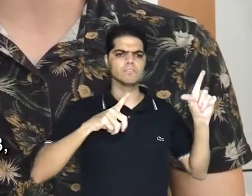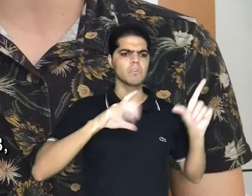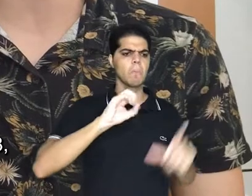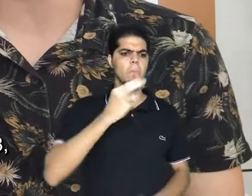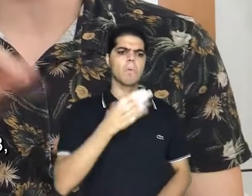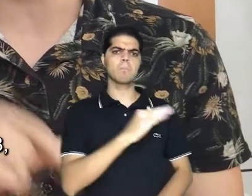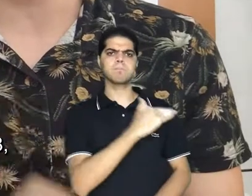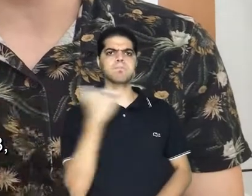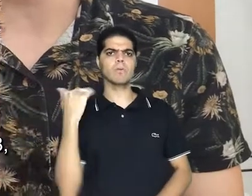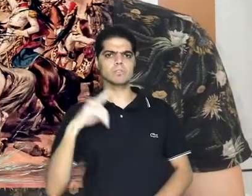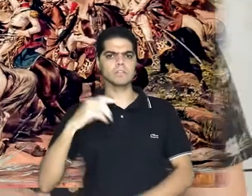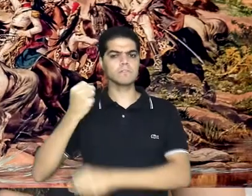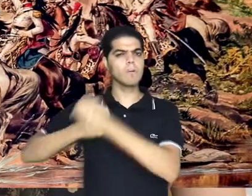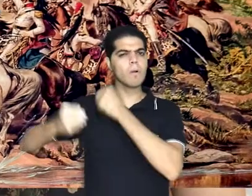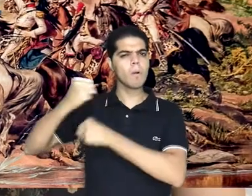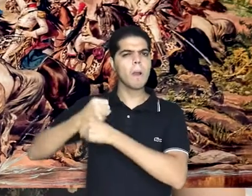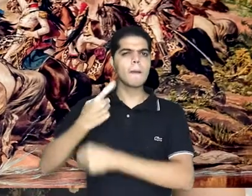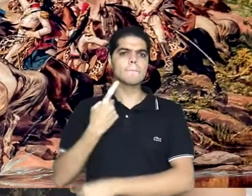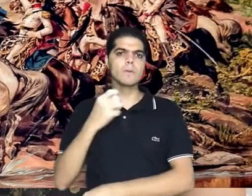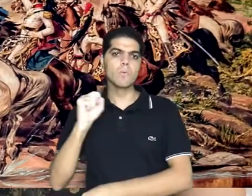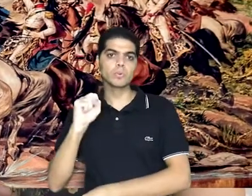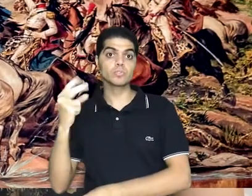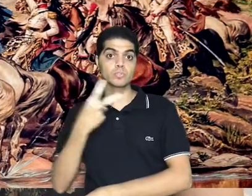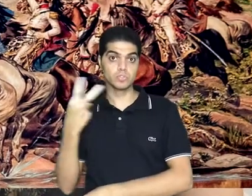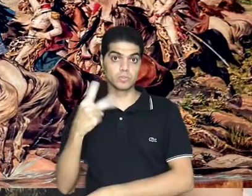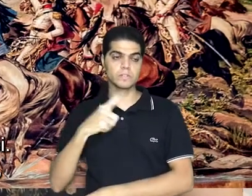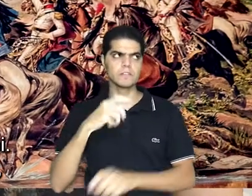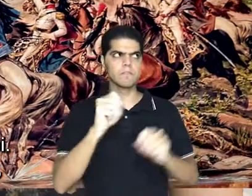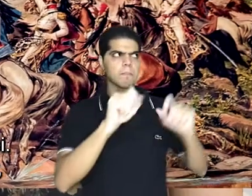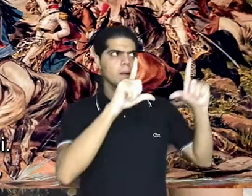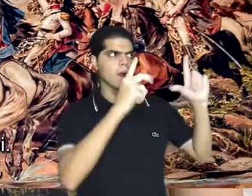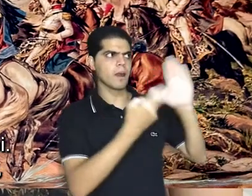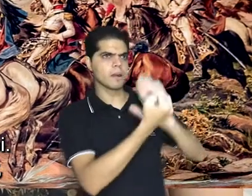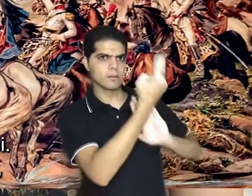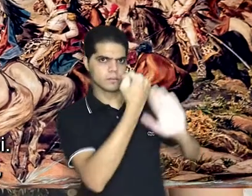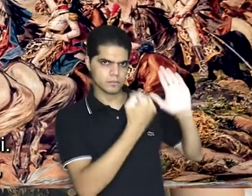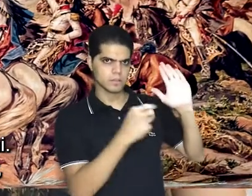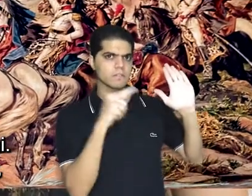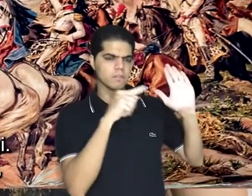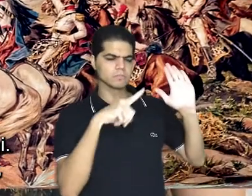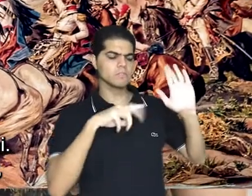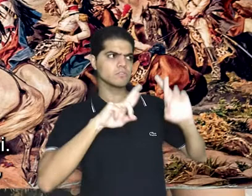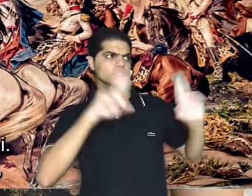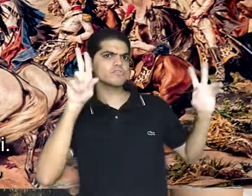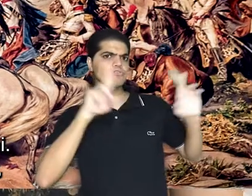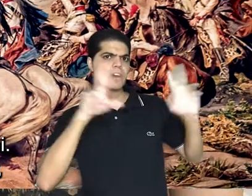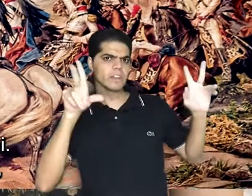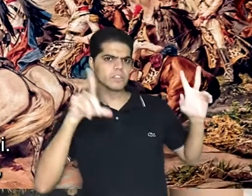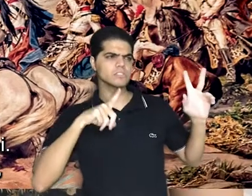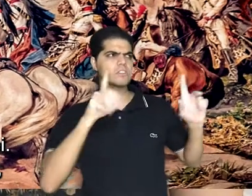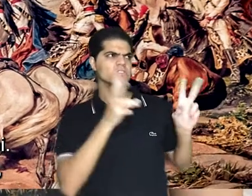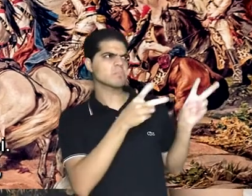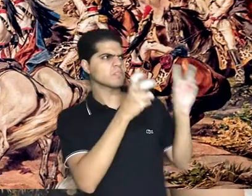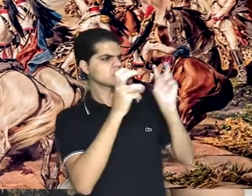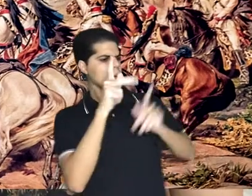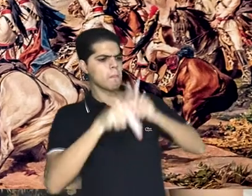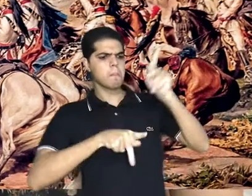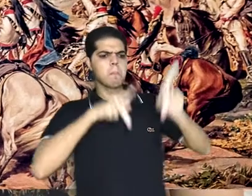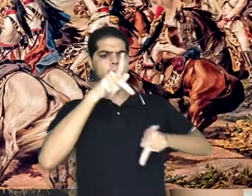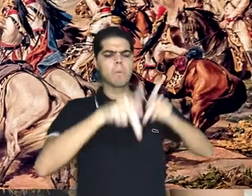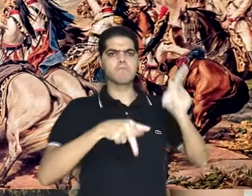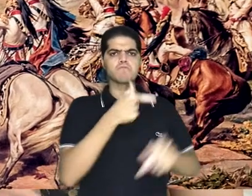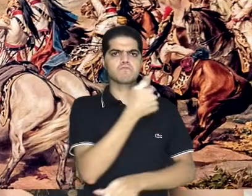1888 do Pedro Américo percebam que ela mostra uma versão diferente do primeiro quadro que eu mostrei aclamação não é mais popular